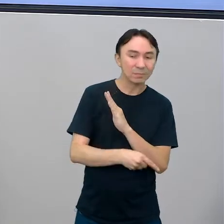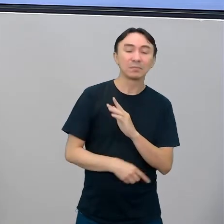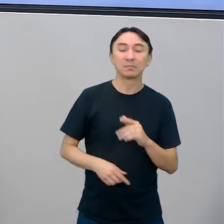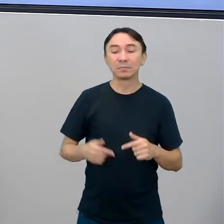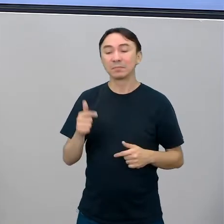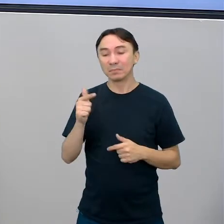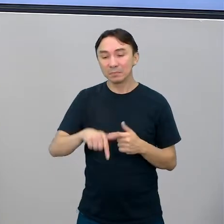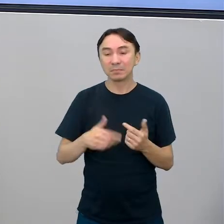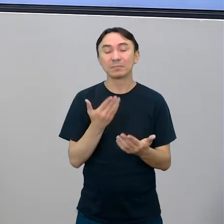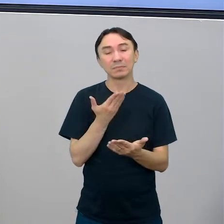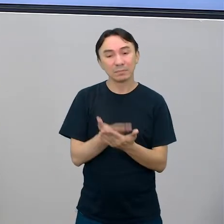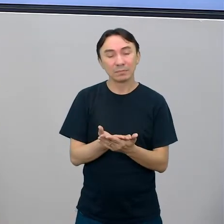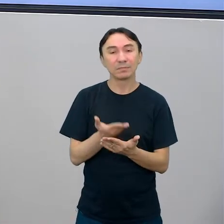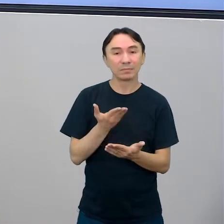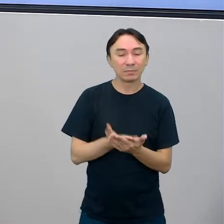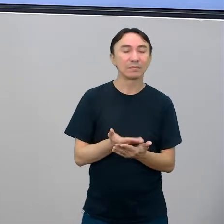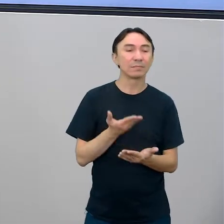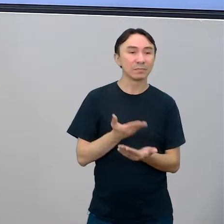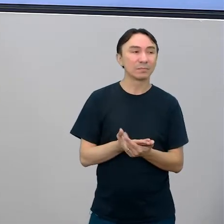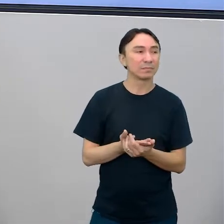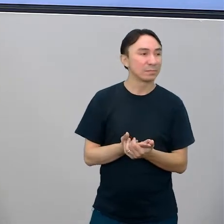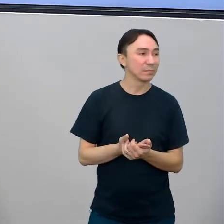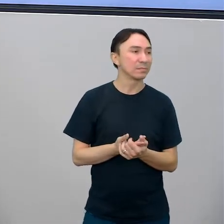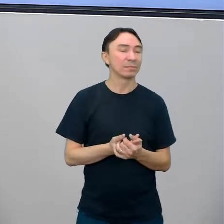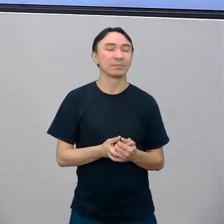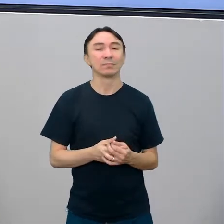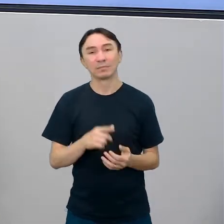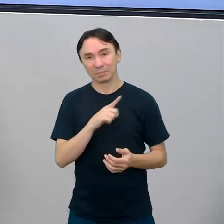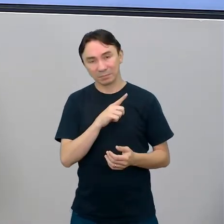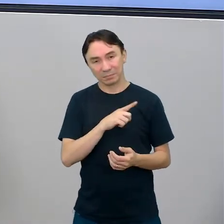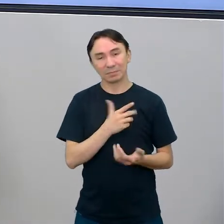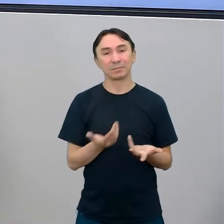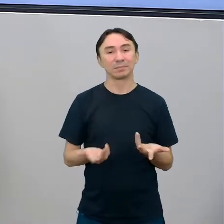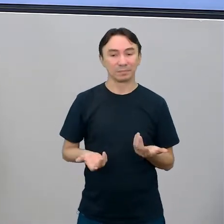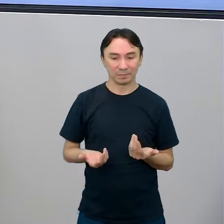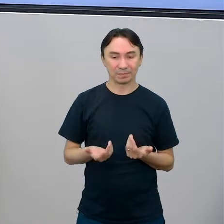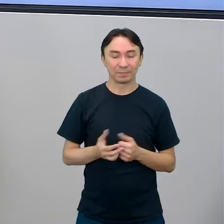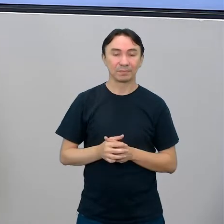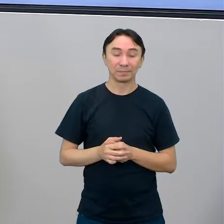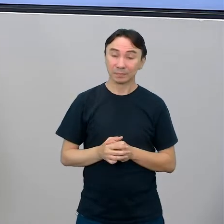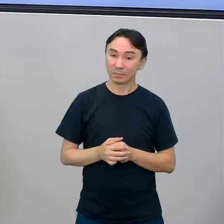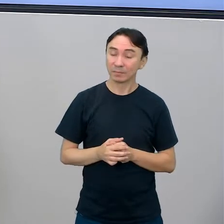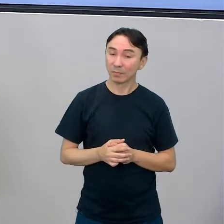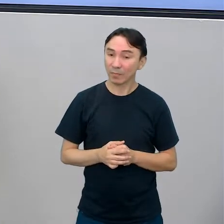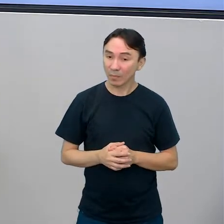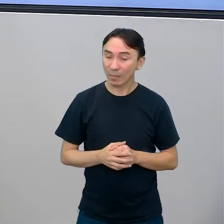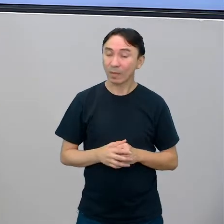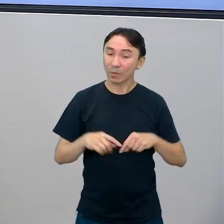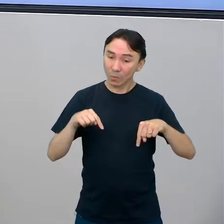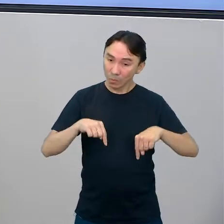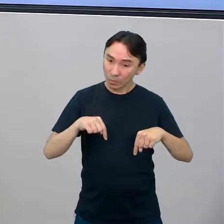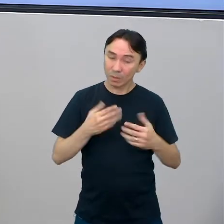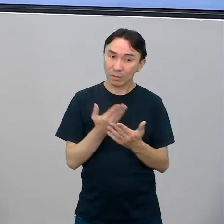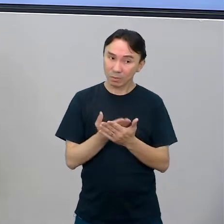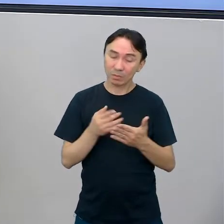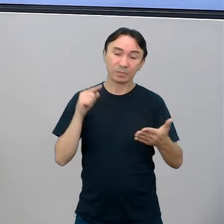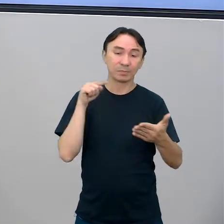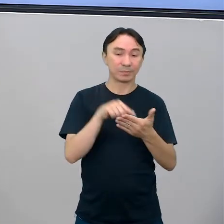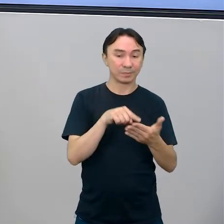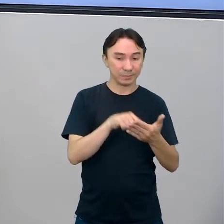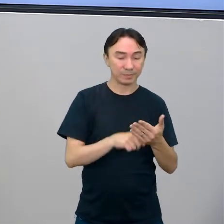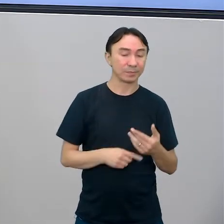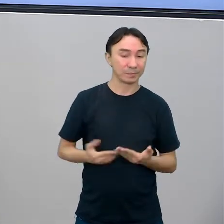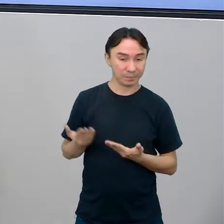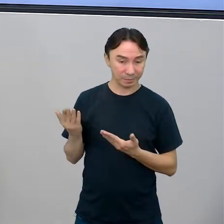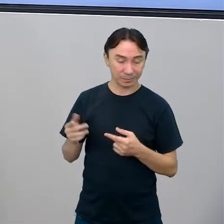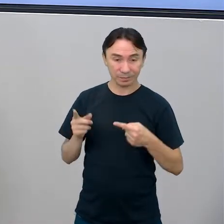dessa sistematização no processo de investigação. Bom, o objetivo da aula de hoje é retomar os